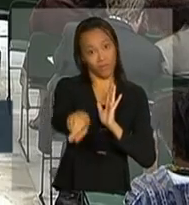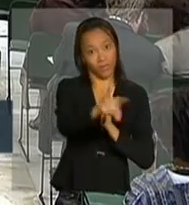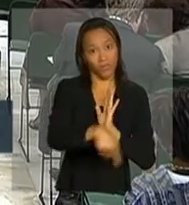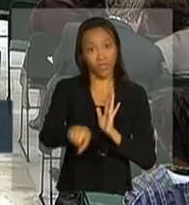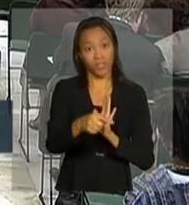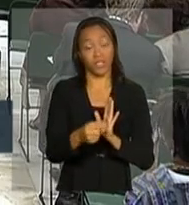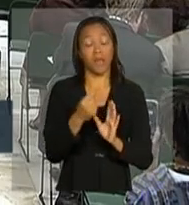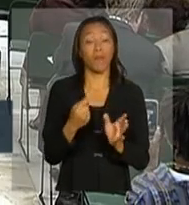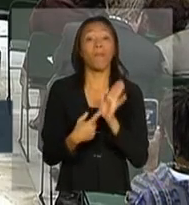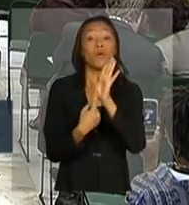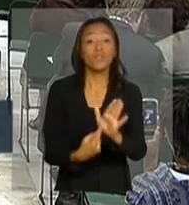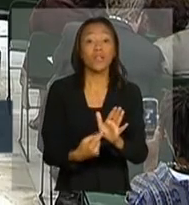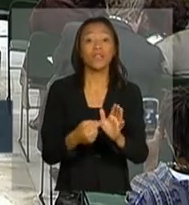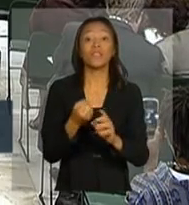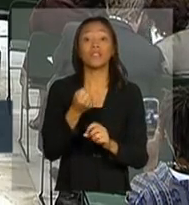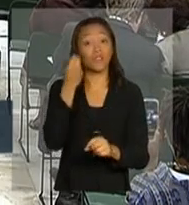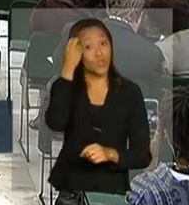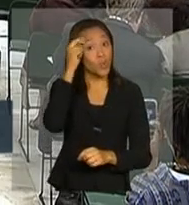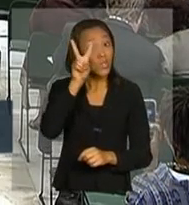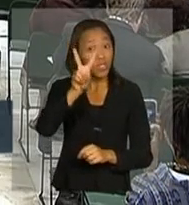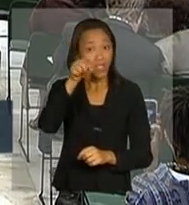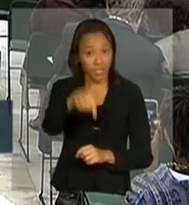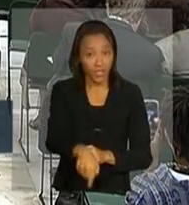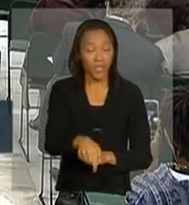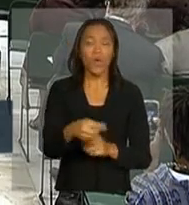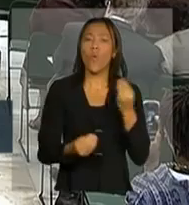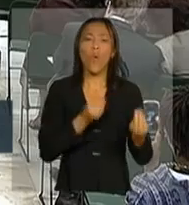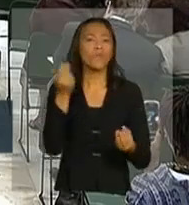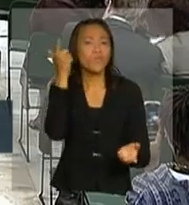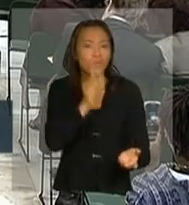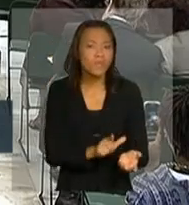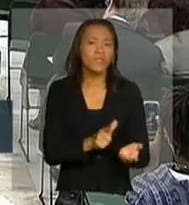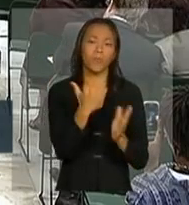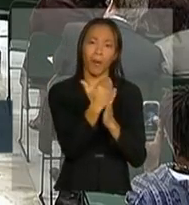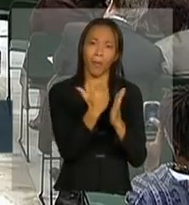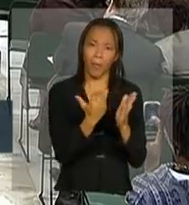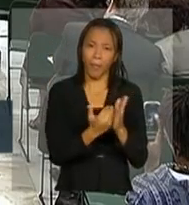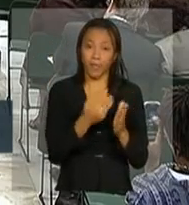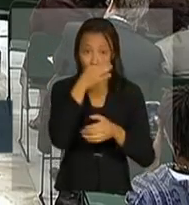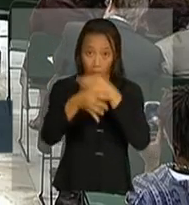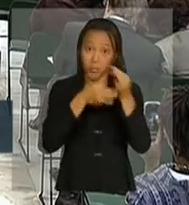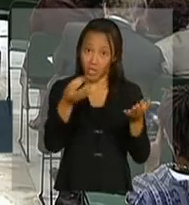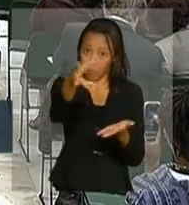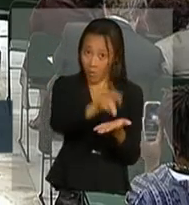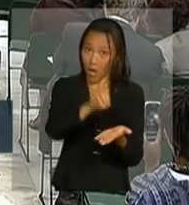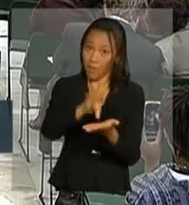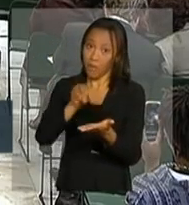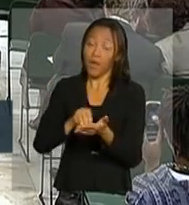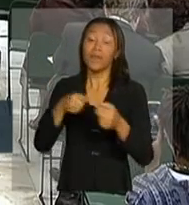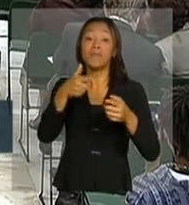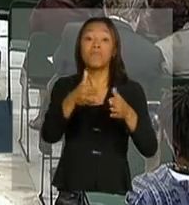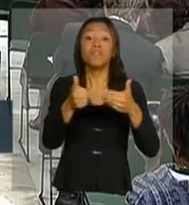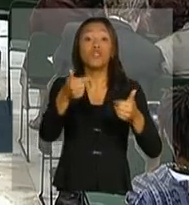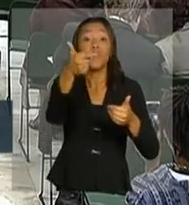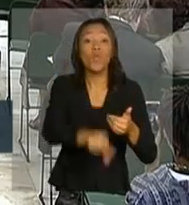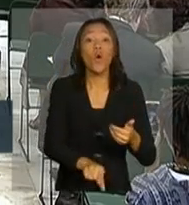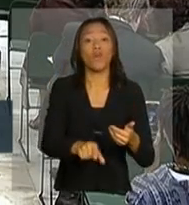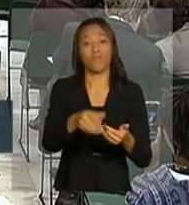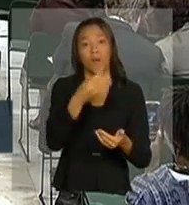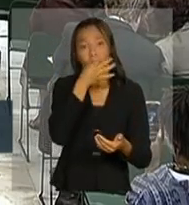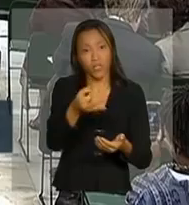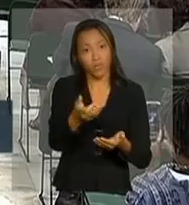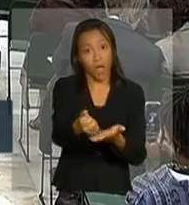nesses dois dias aonde nós conseguimos chegar coletivamente e pedir de vocês uma nova contribuição para que